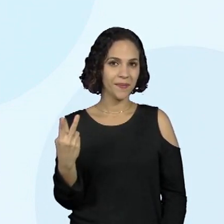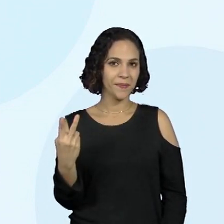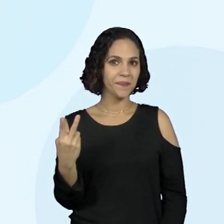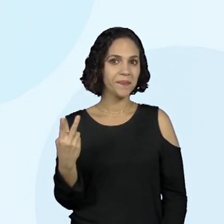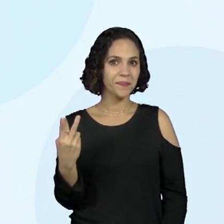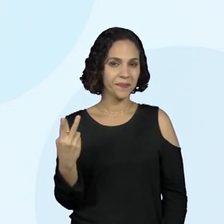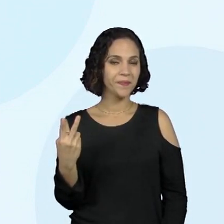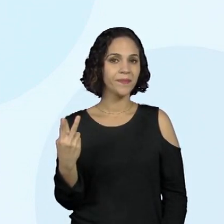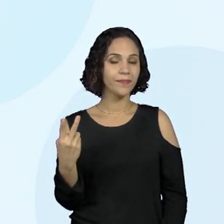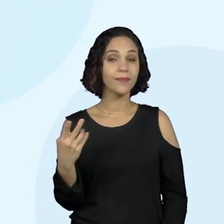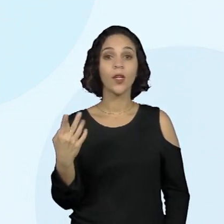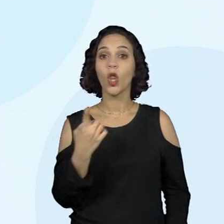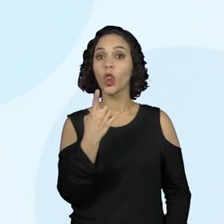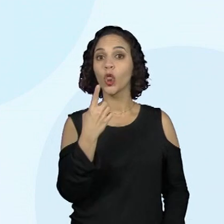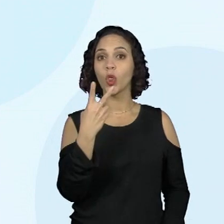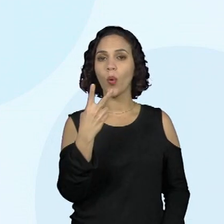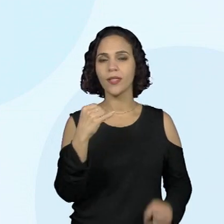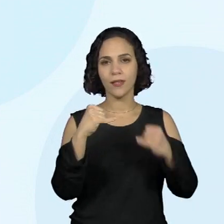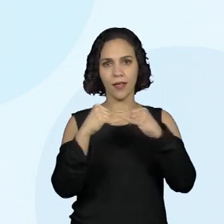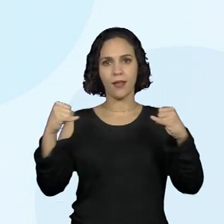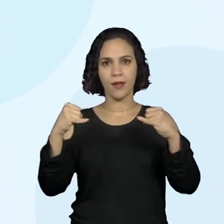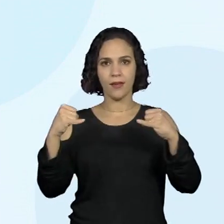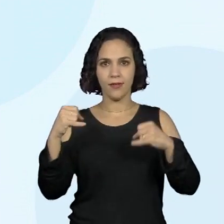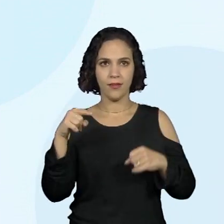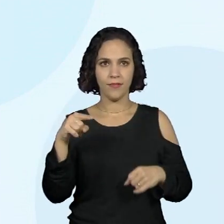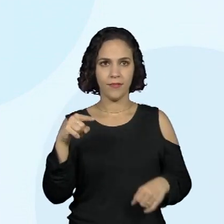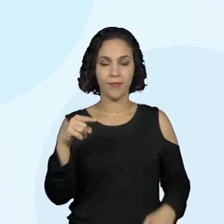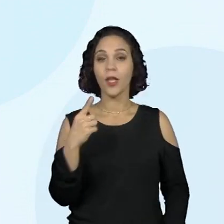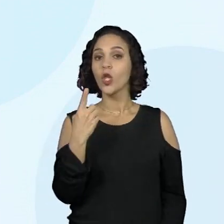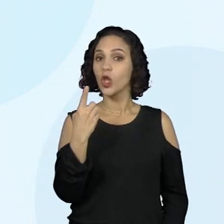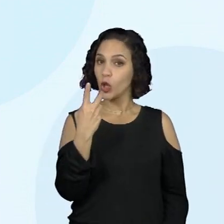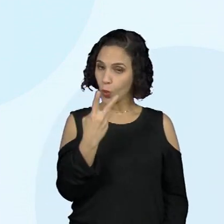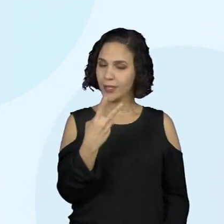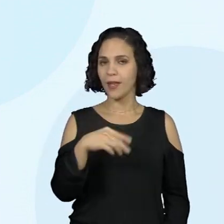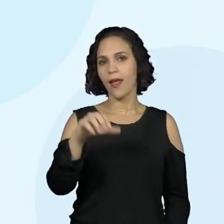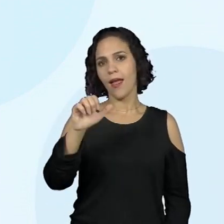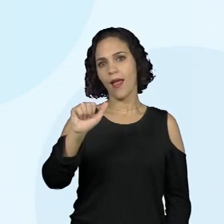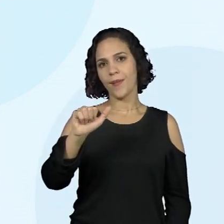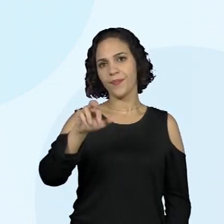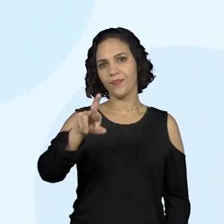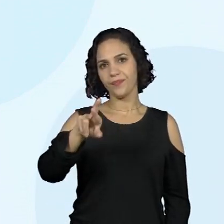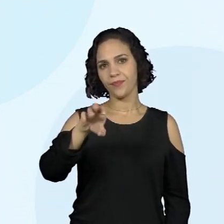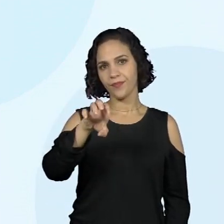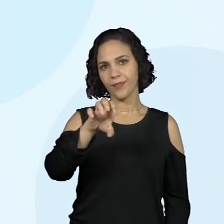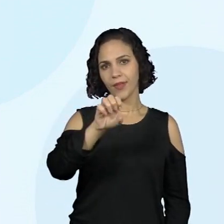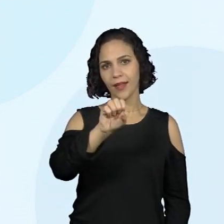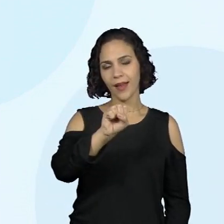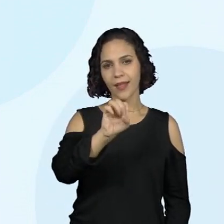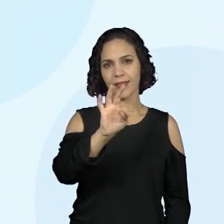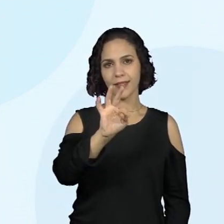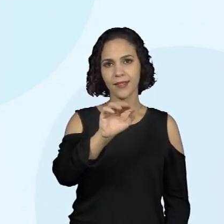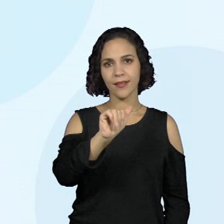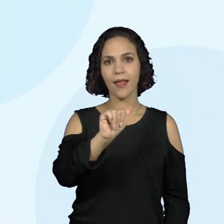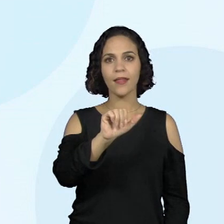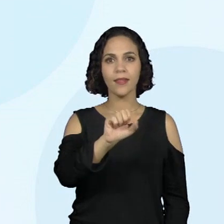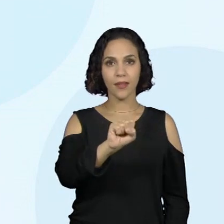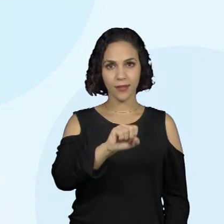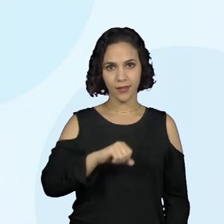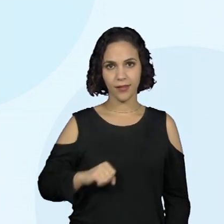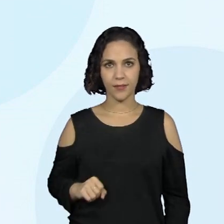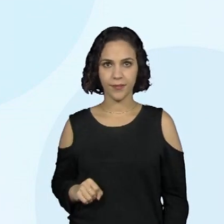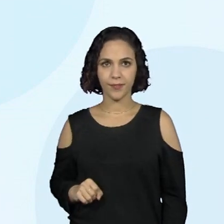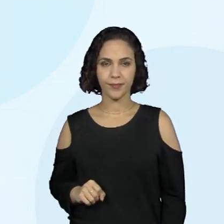12. 12 arestas. Conferiram comigo? Vamos registrar? 12 arestas. Registrei